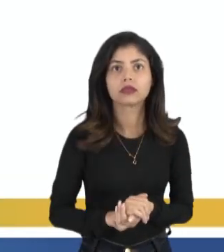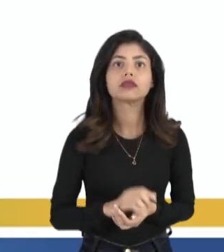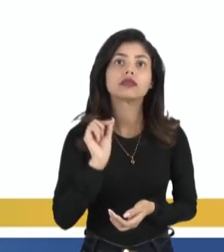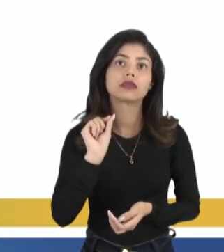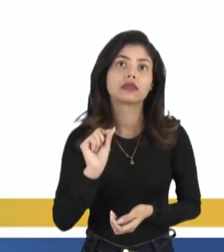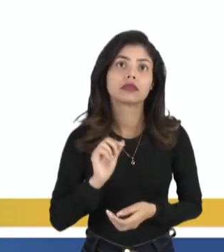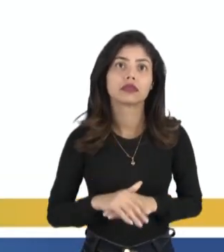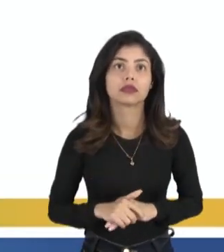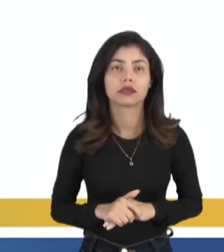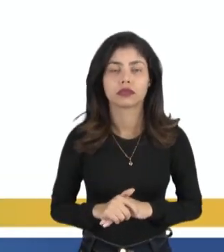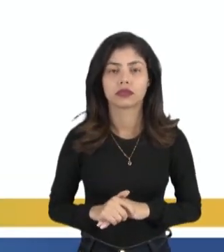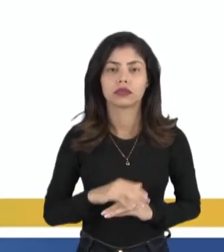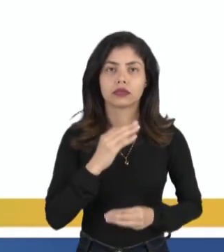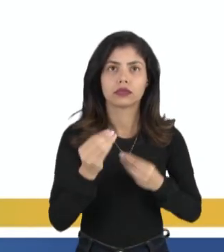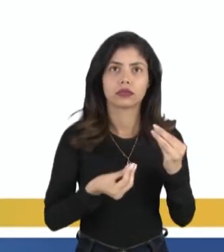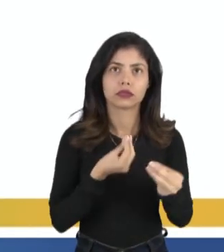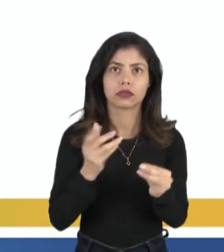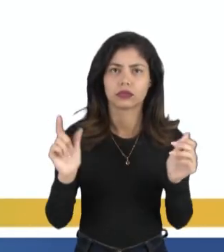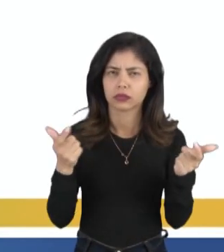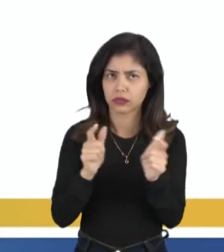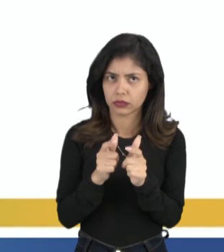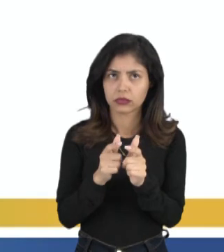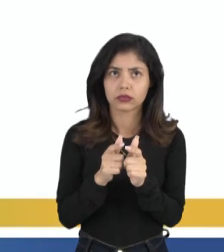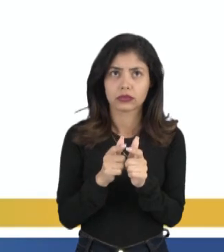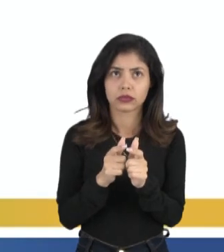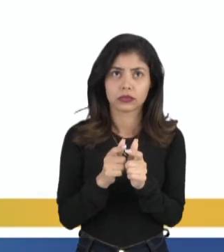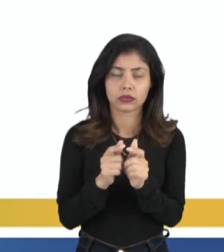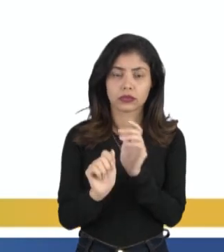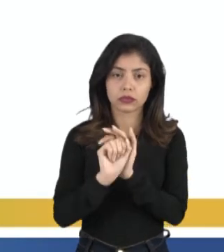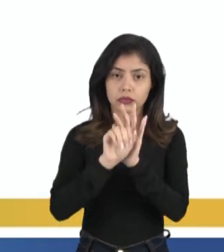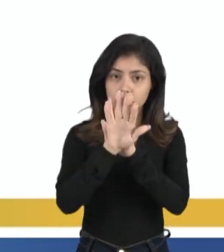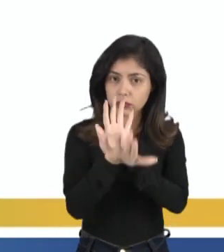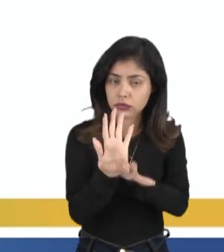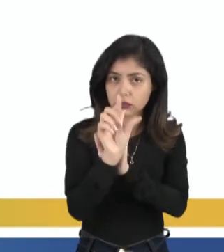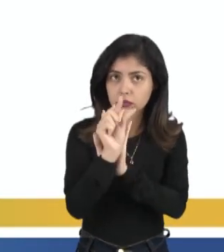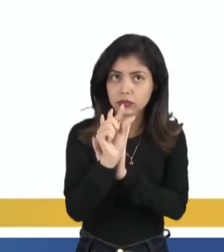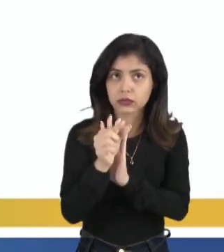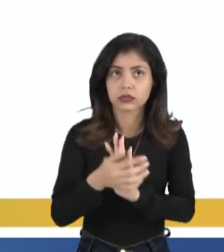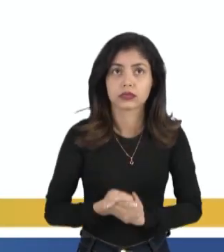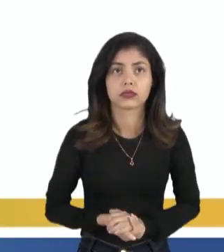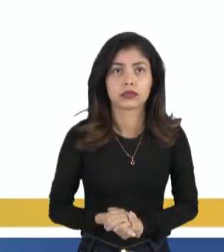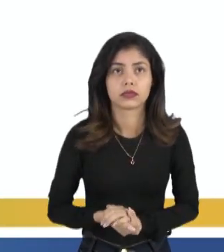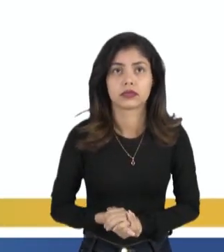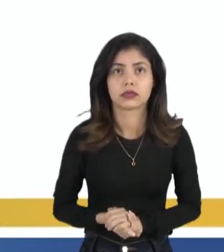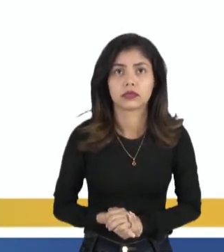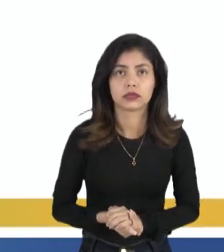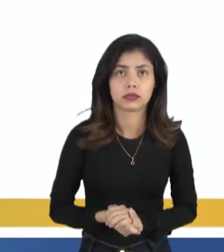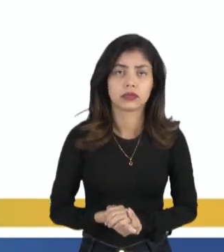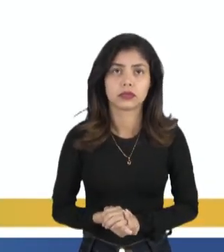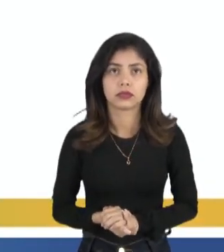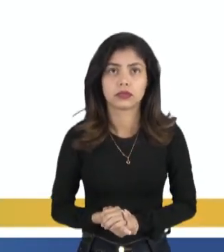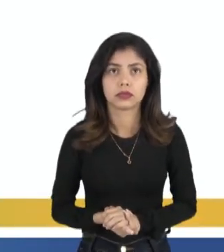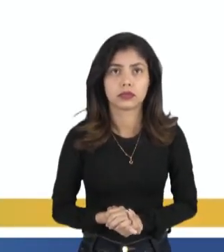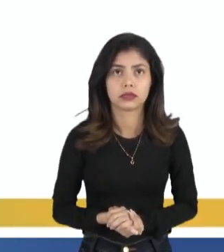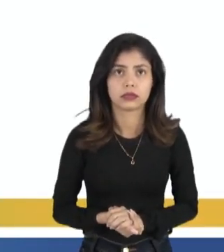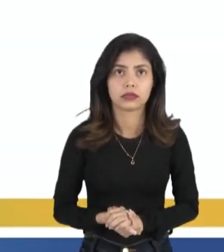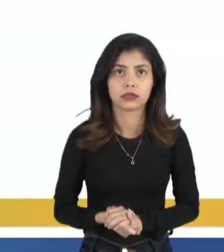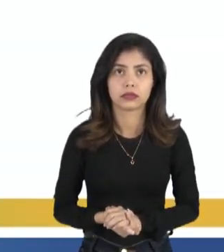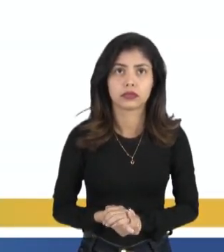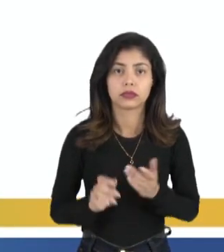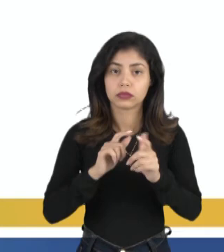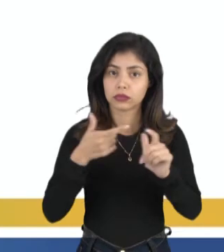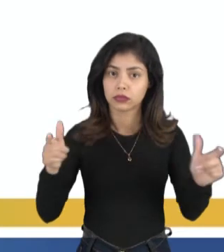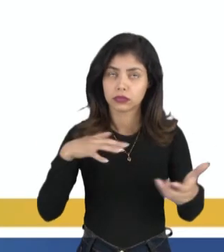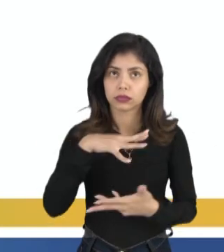ó, que como a Lua é menor do que a Terra, produz uma sombrinha aqui, ó. Mas nesse caso, como a